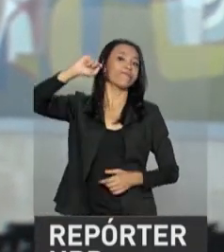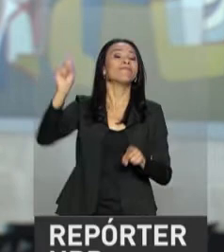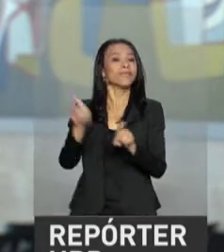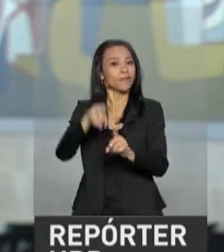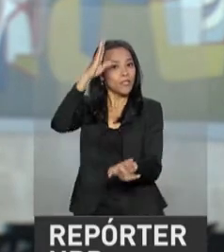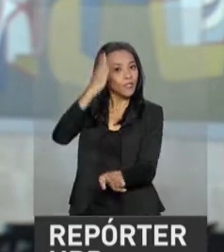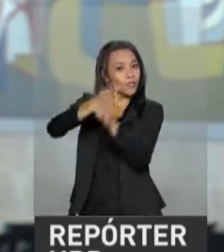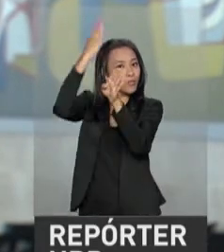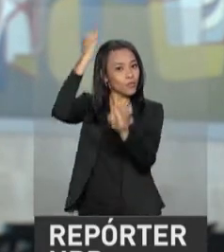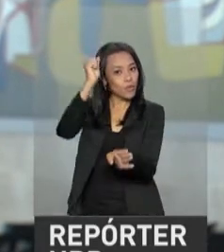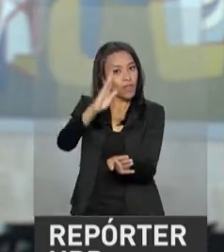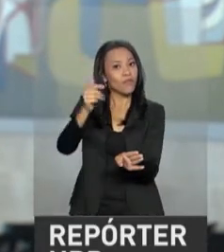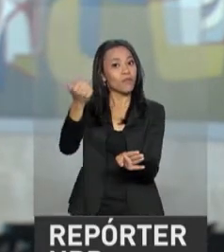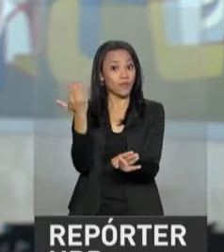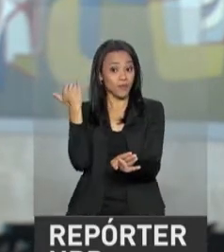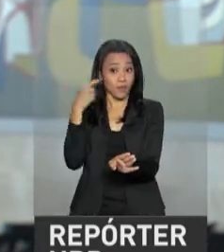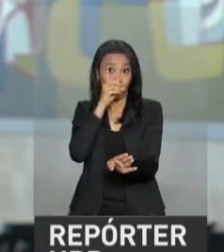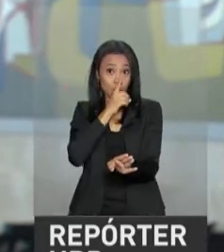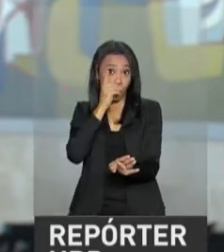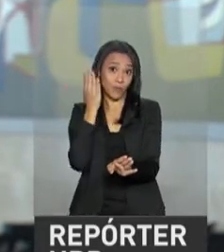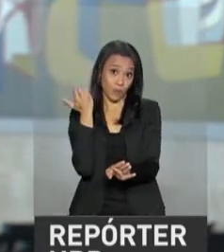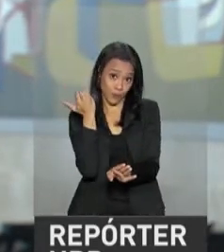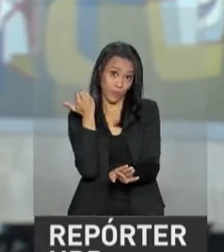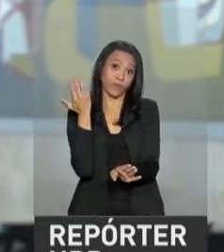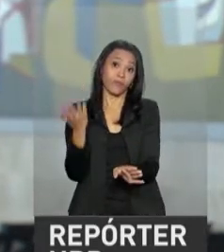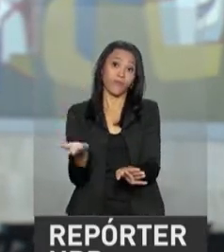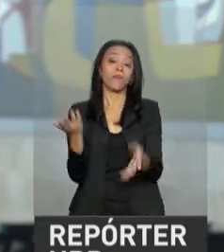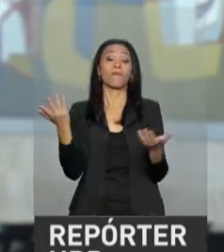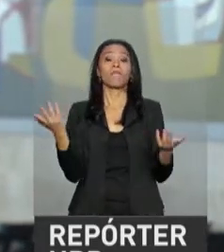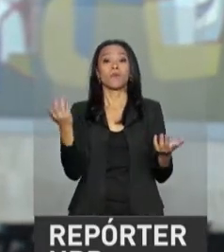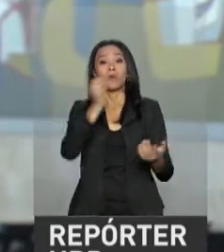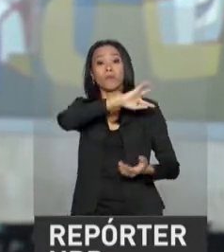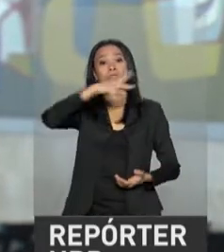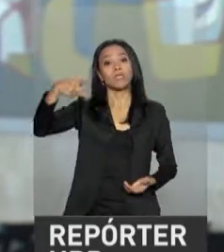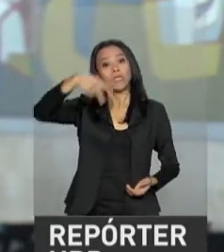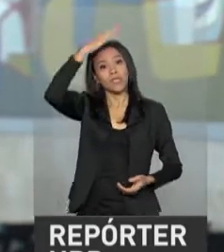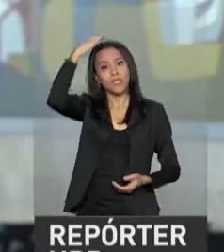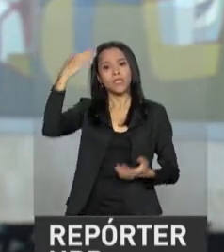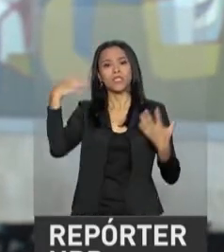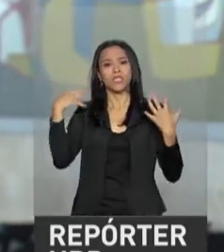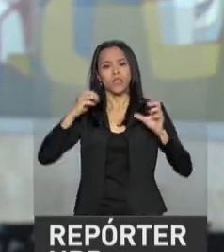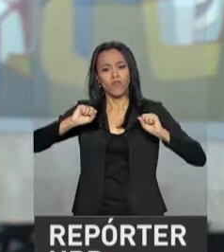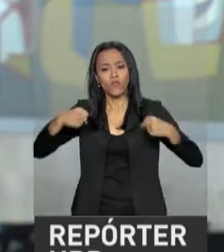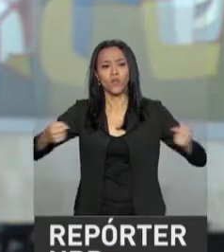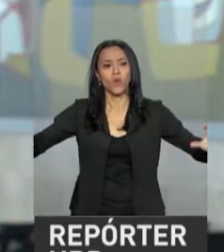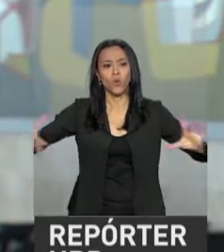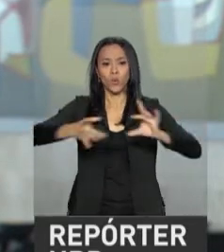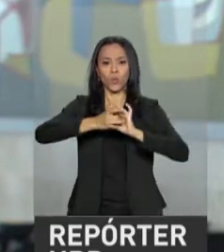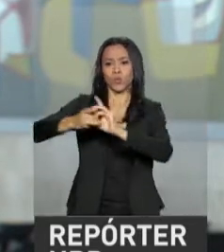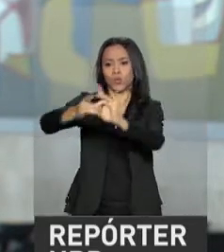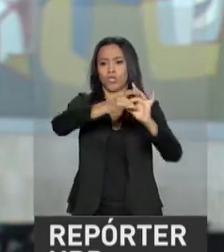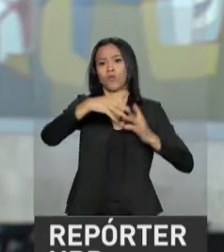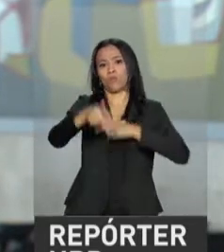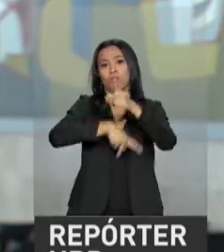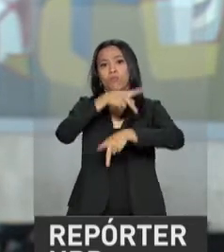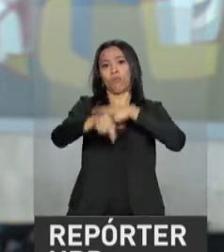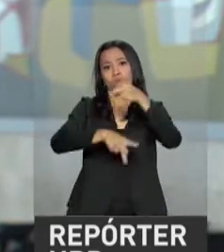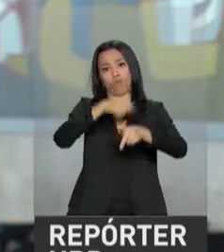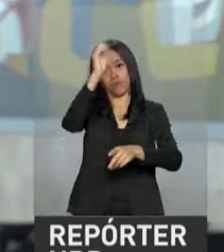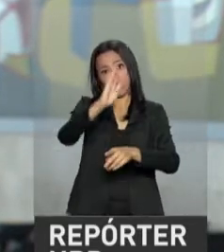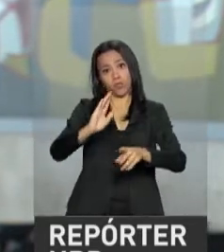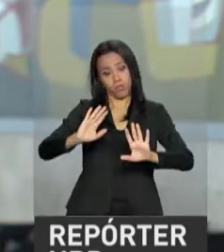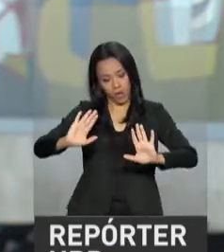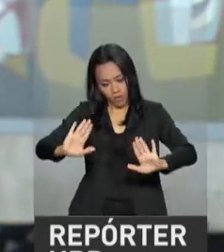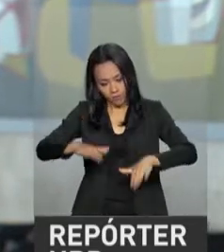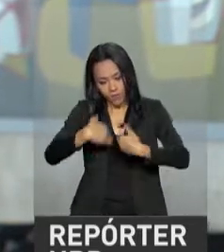celebrado neste domingo o presidente reforçou a necessidade de união dos brasileiros para o desenvolvimento do país e do